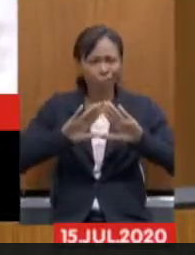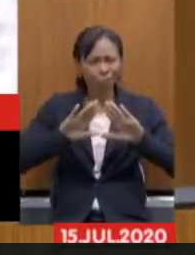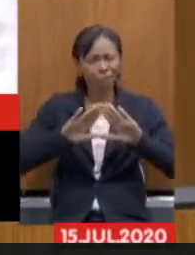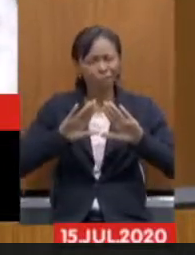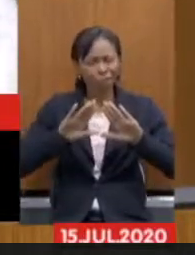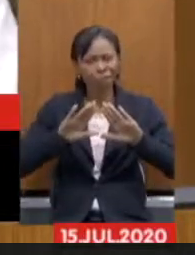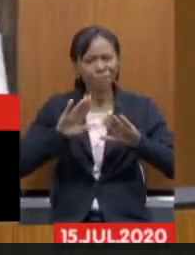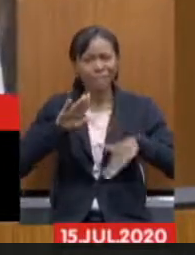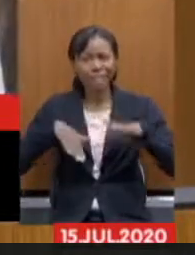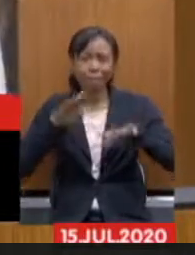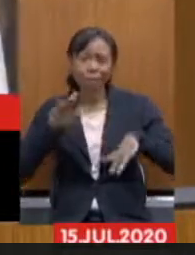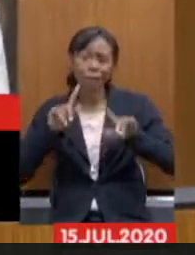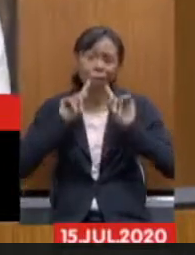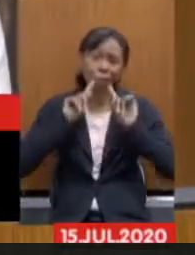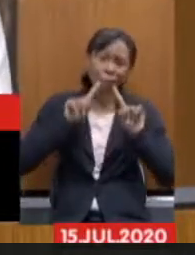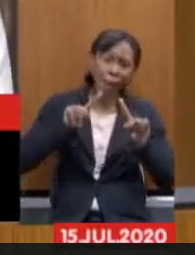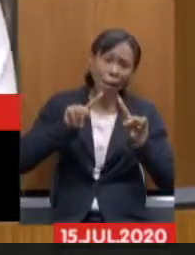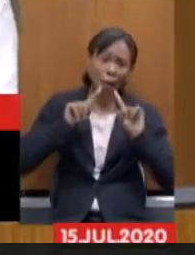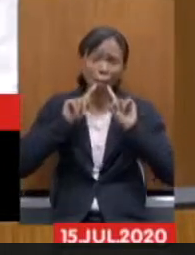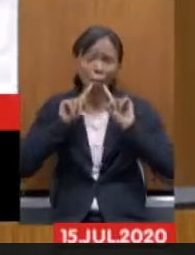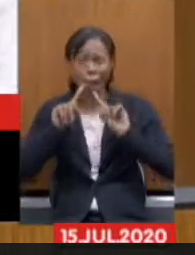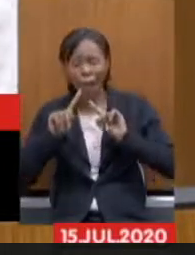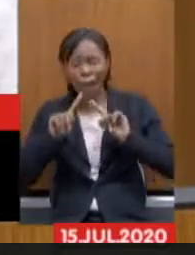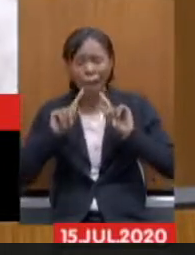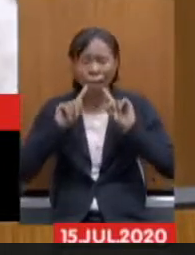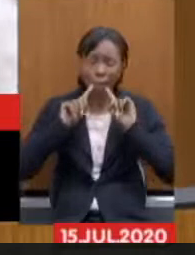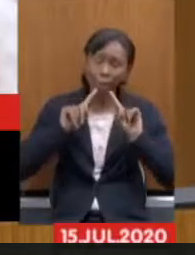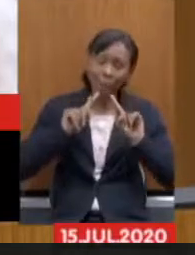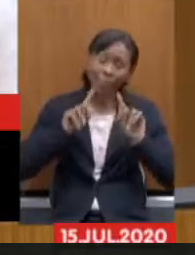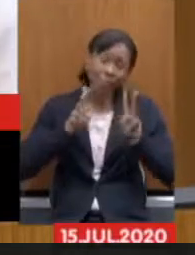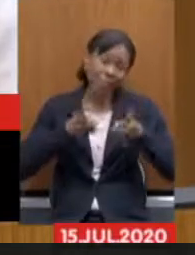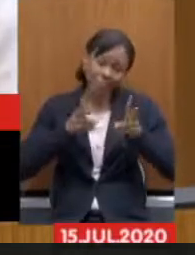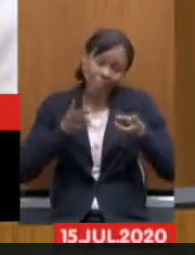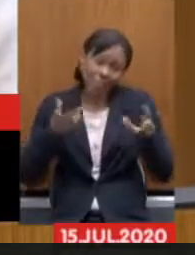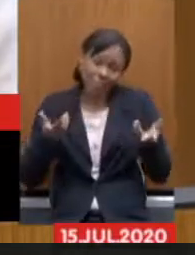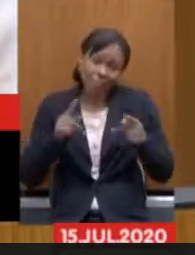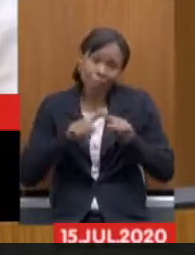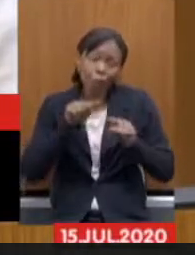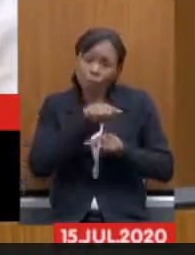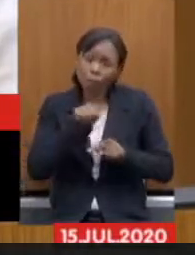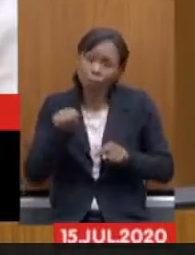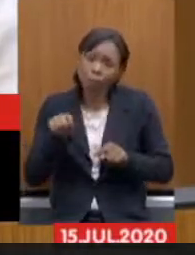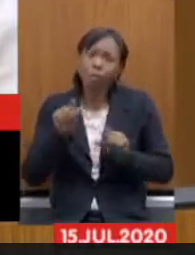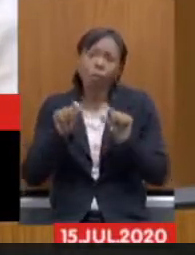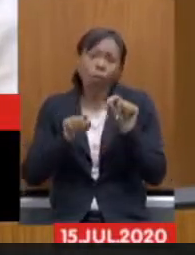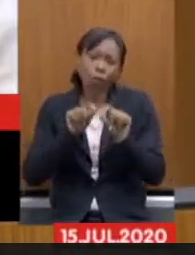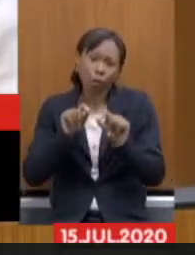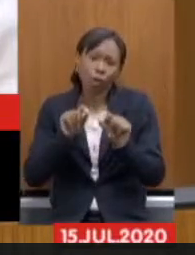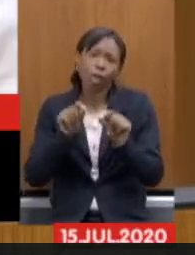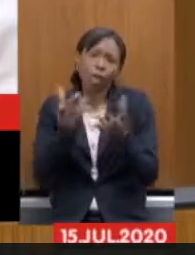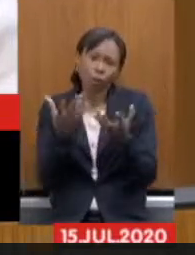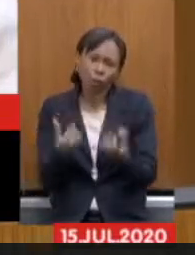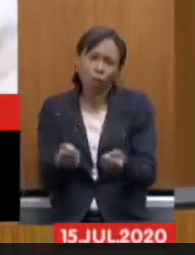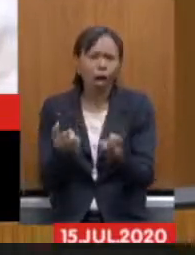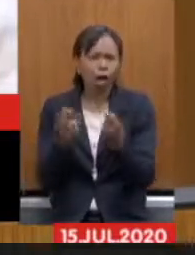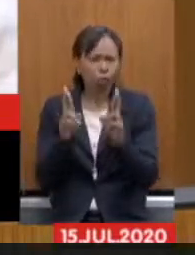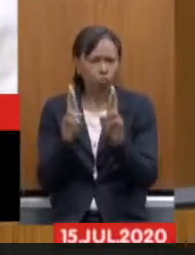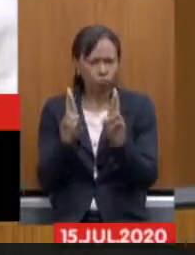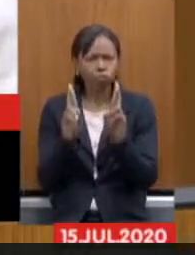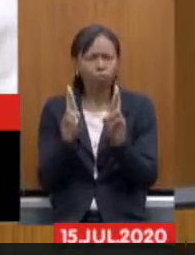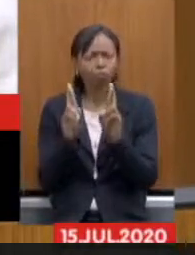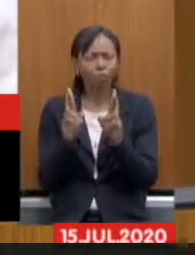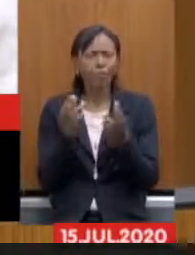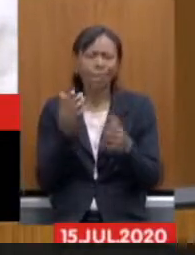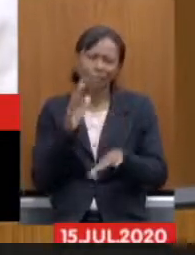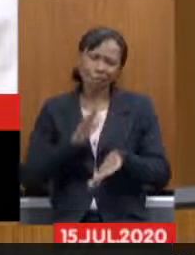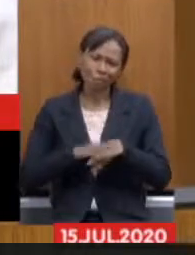mesmo que tenham críticas e isso sempre vai ter mas vocês assumiram ser responsáveis e isso é muito importante e acho